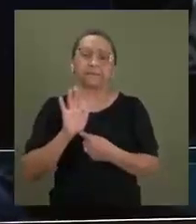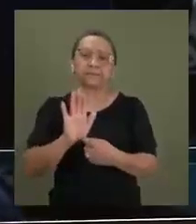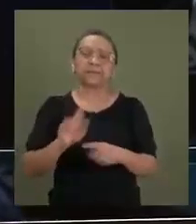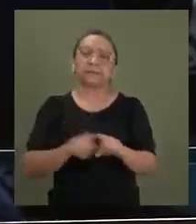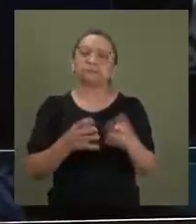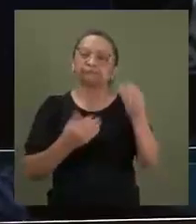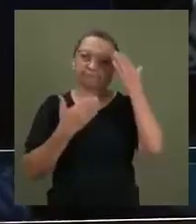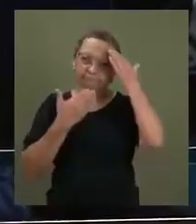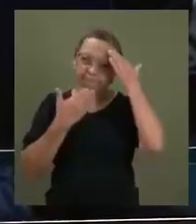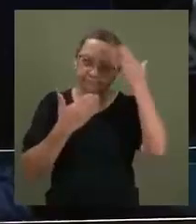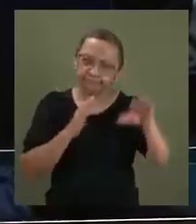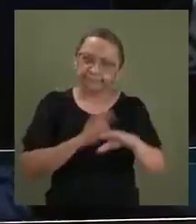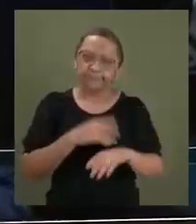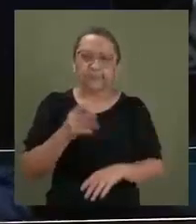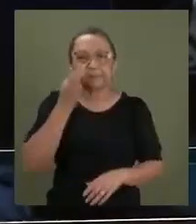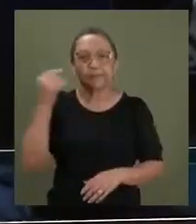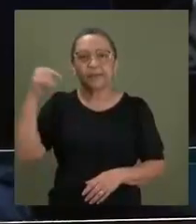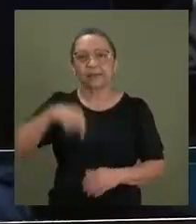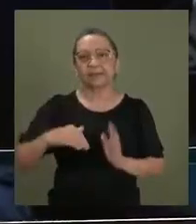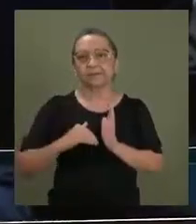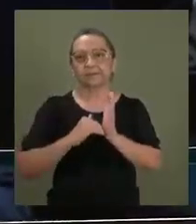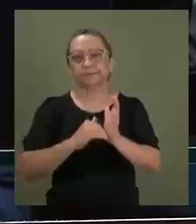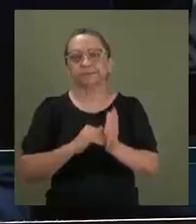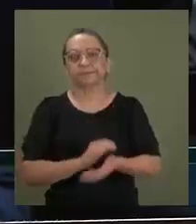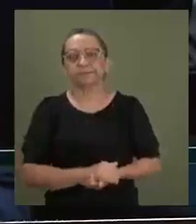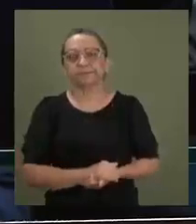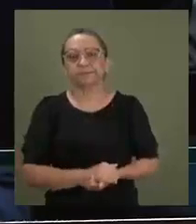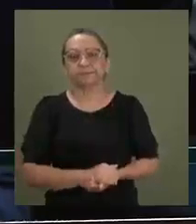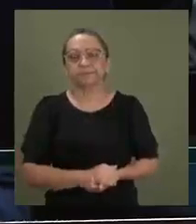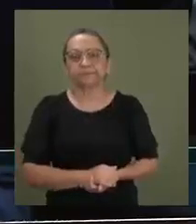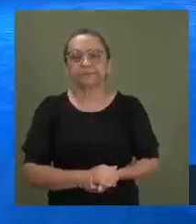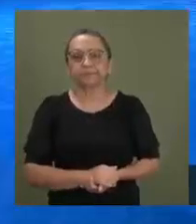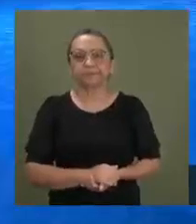sua presença aqui no Senado Federal.